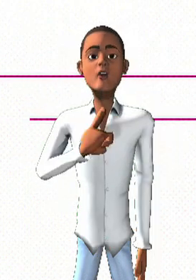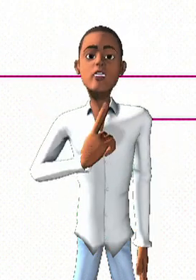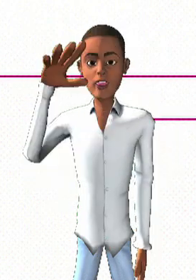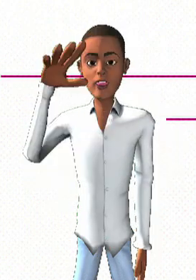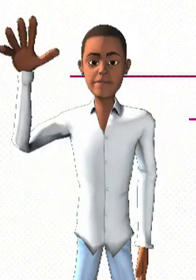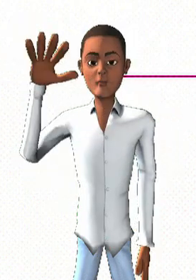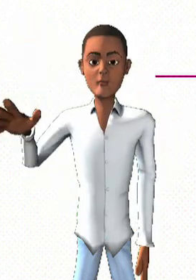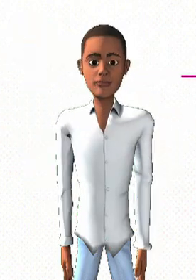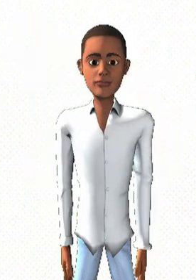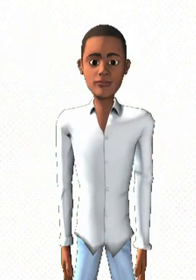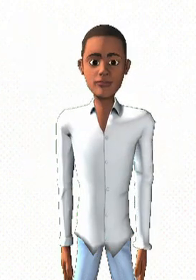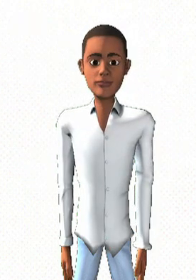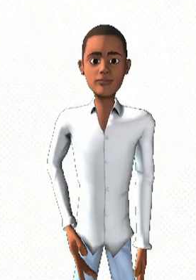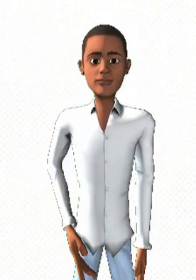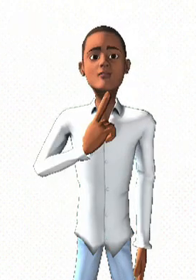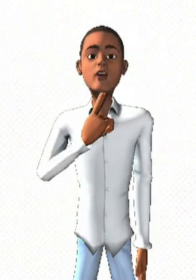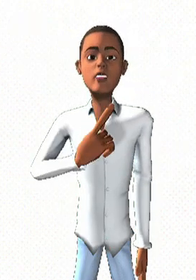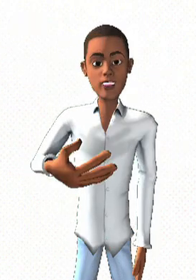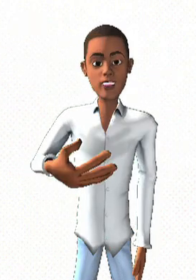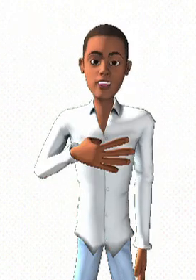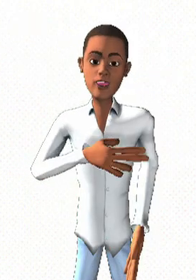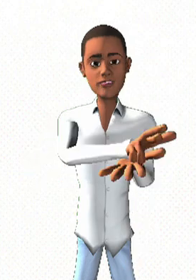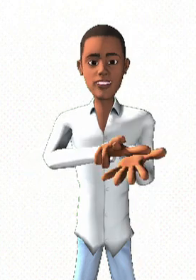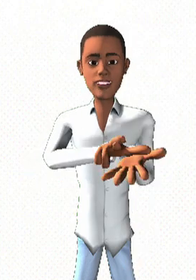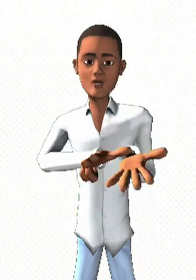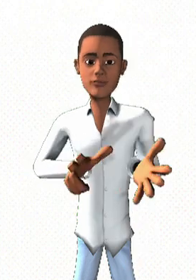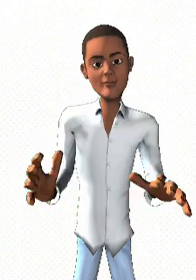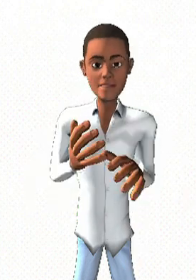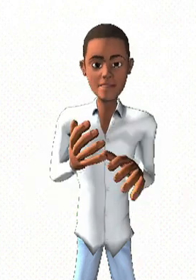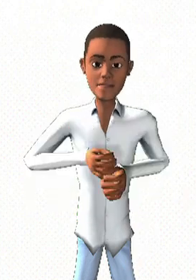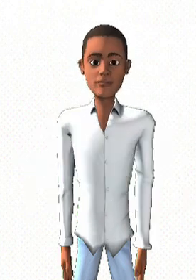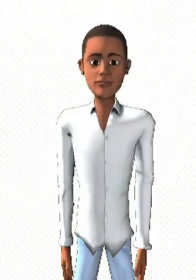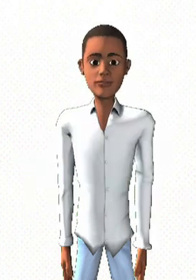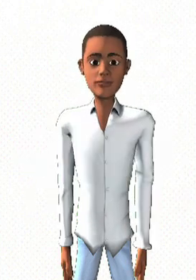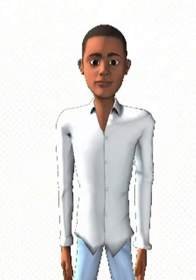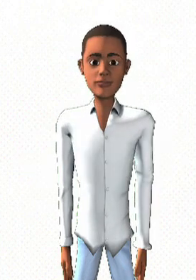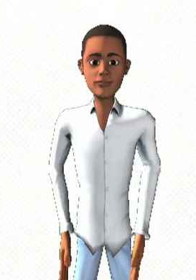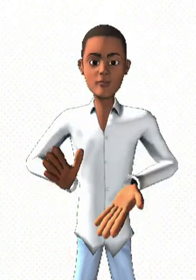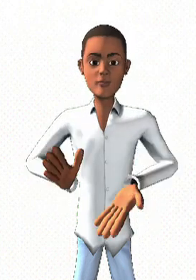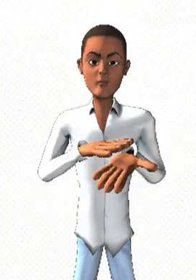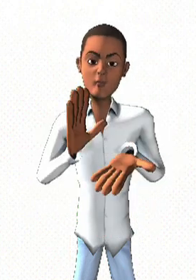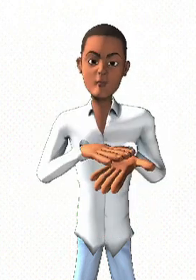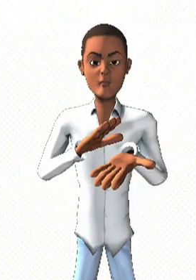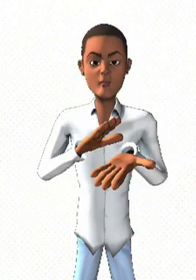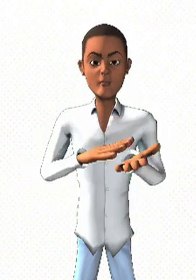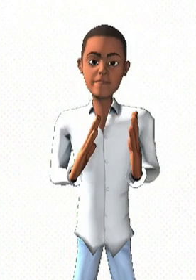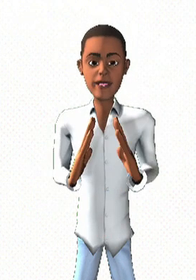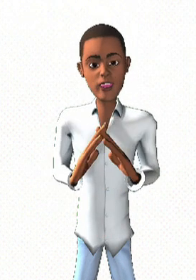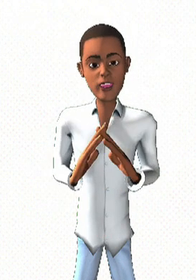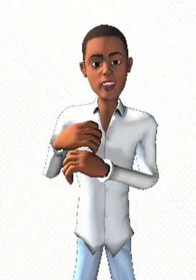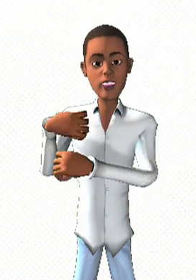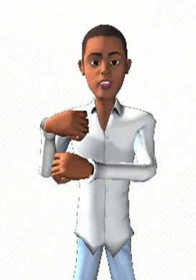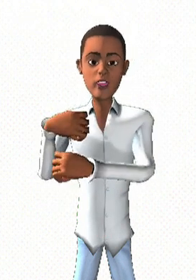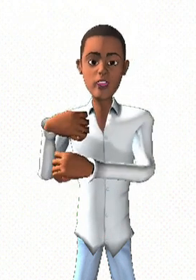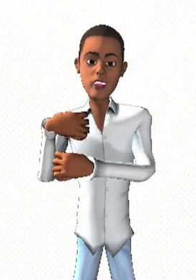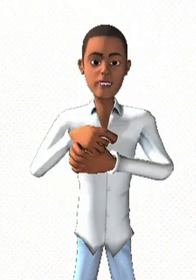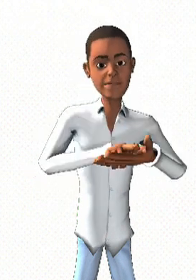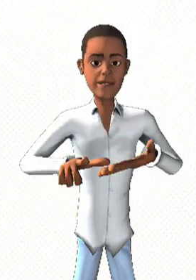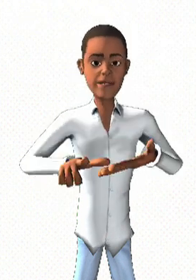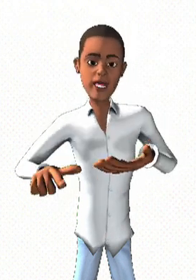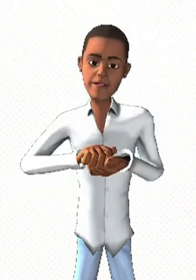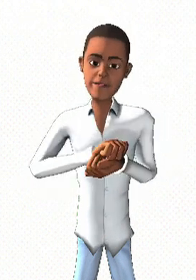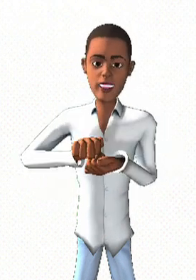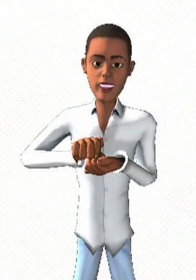desde a puberdade, não ter sua sexualidade reprimida, não serem cobrados exclusivamente pelo